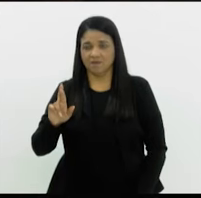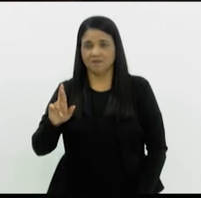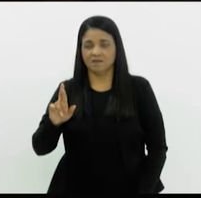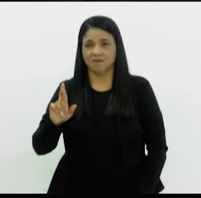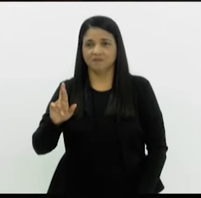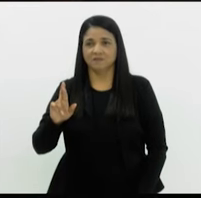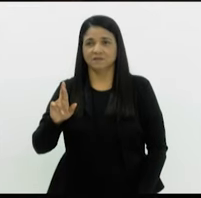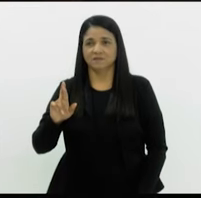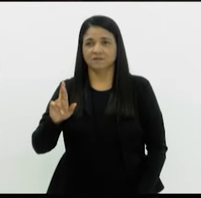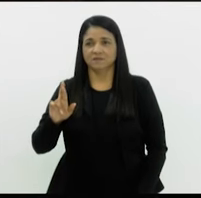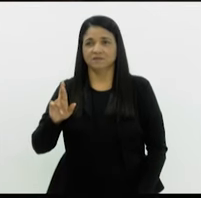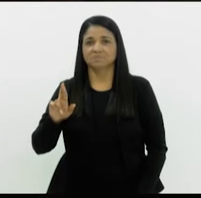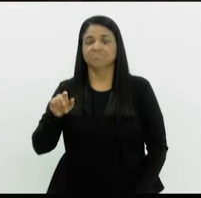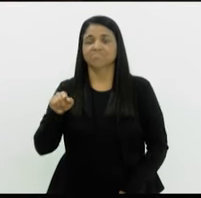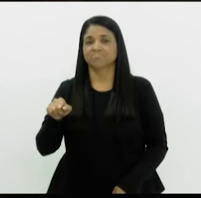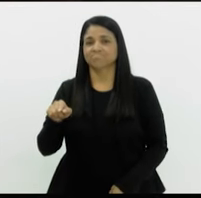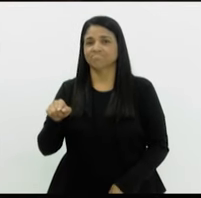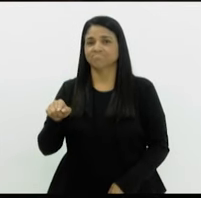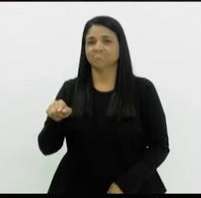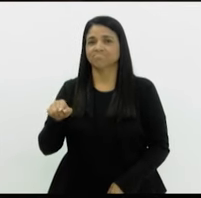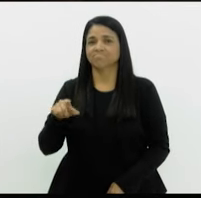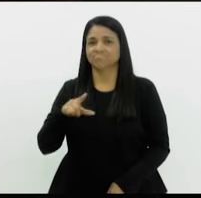lá exatamente